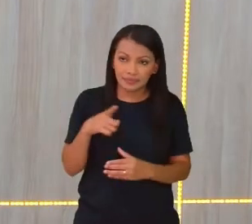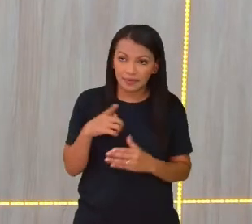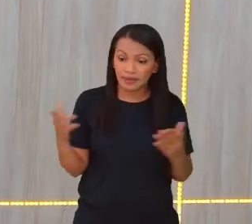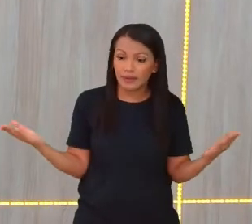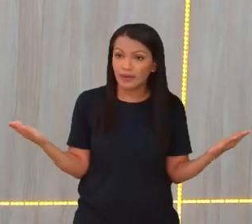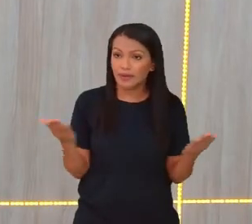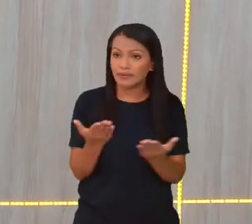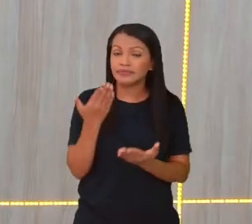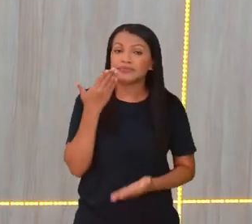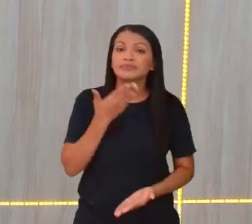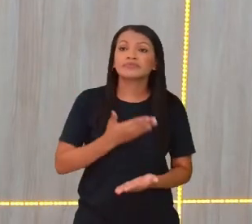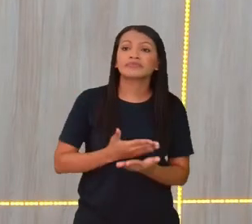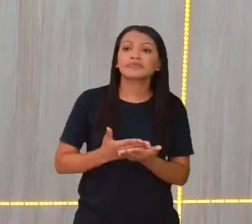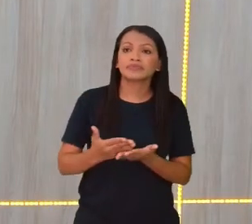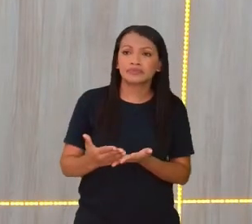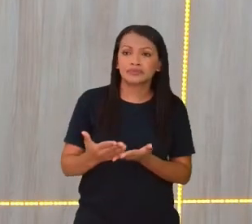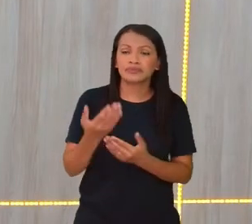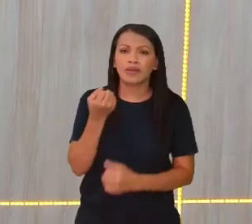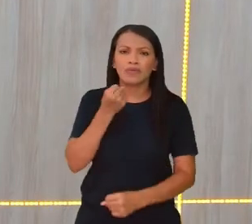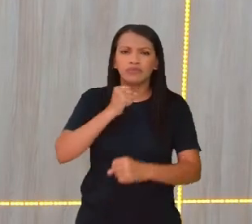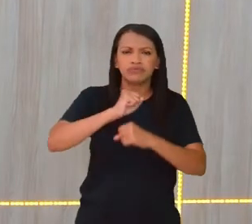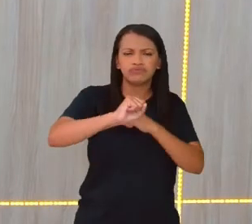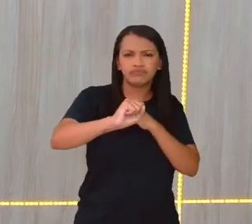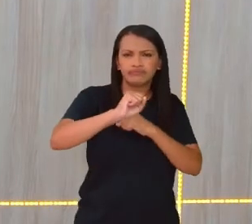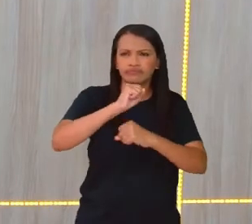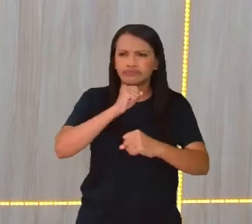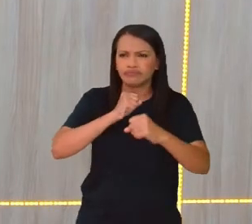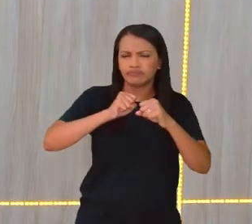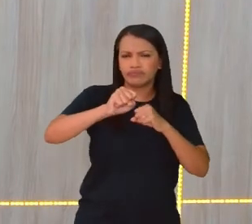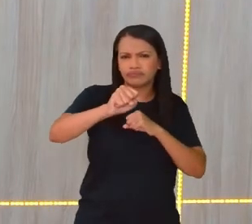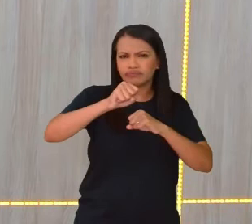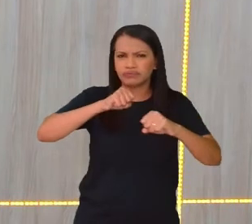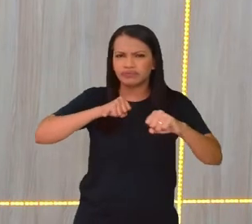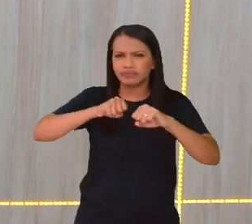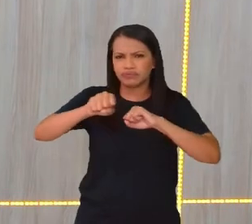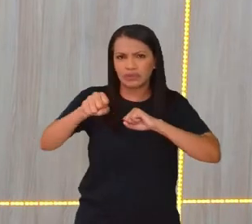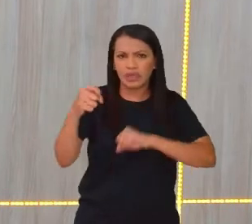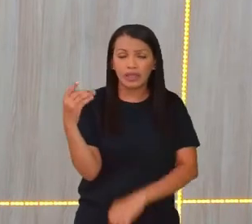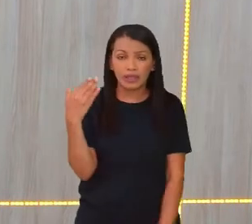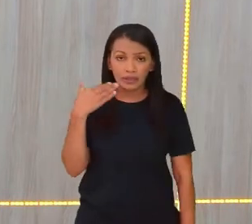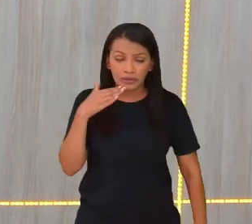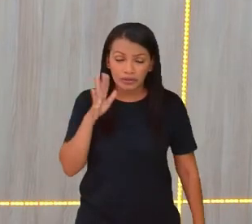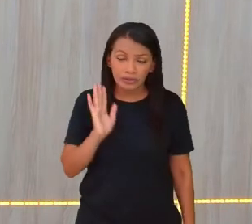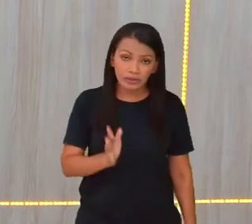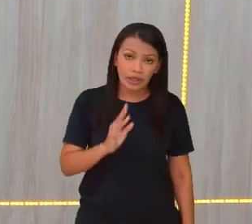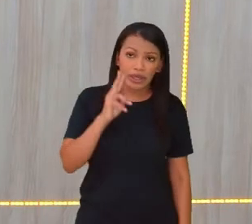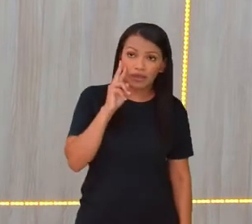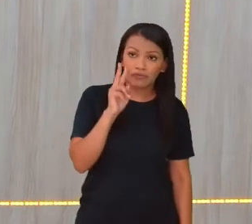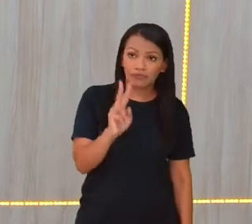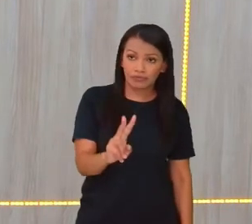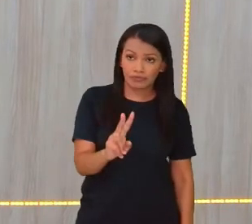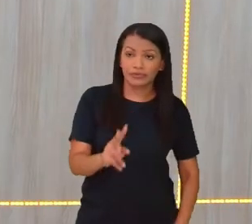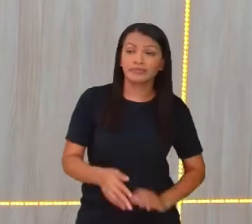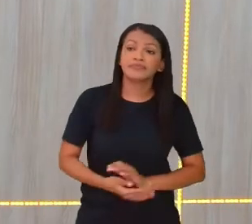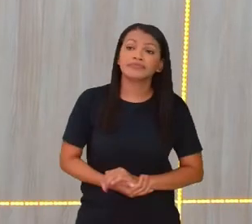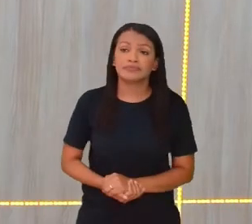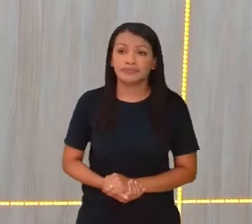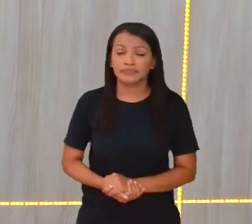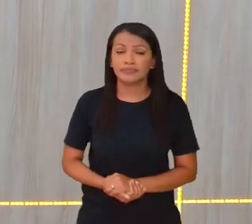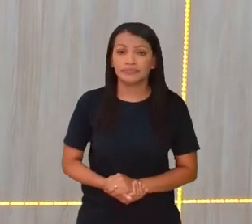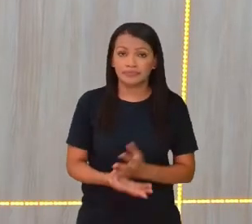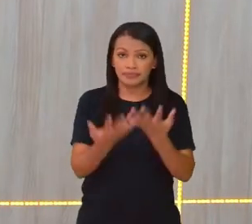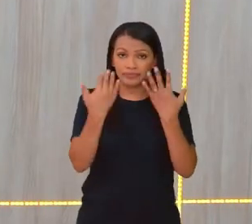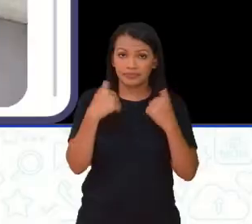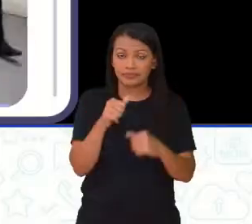Então, começando aí com o box, né? Talvez vocês já tenham visto, mas nunca é demais, né? A gente vê mais um pouquinho.